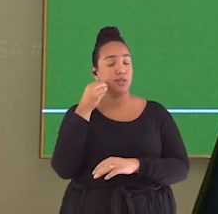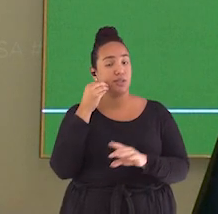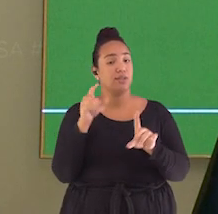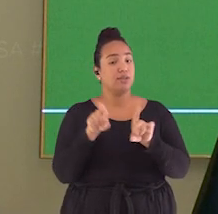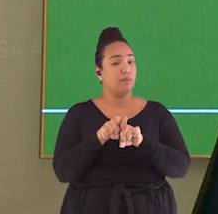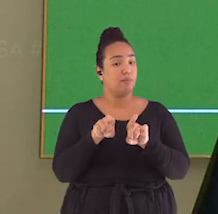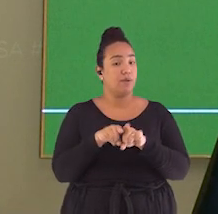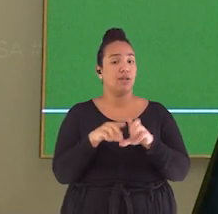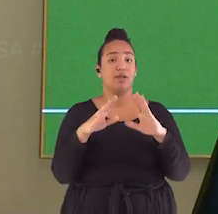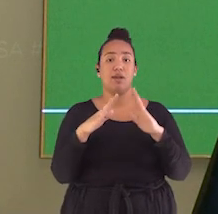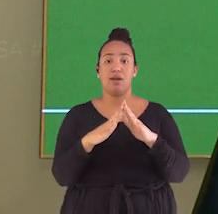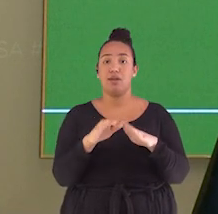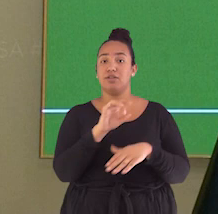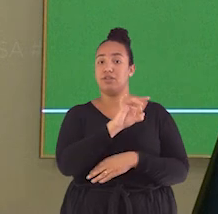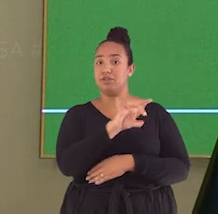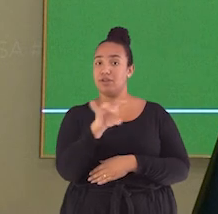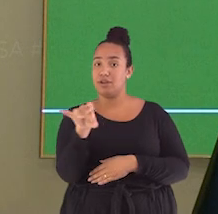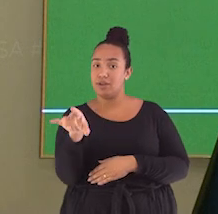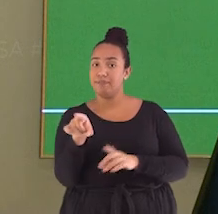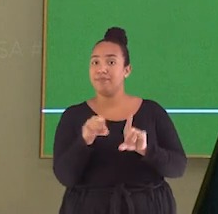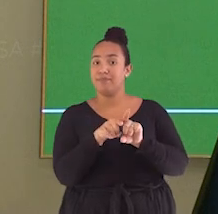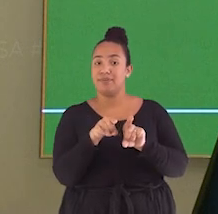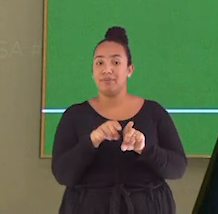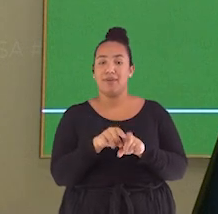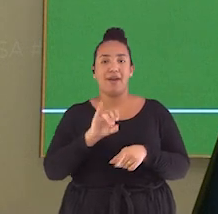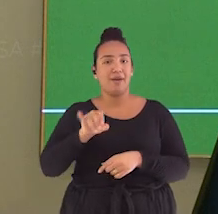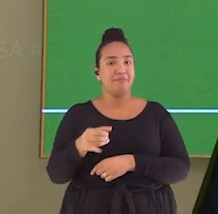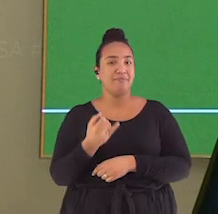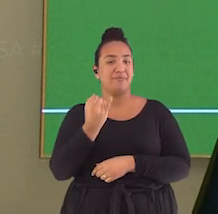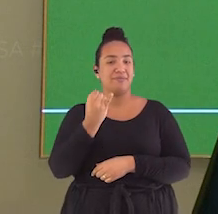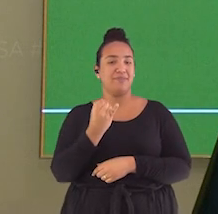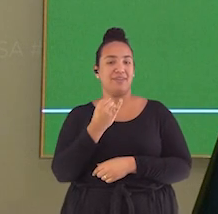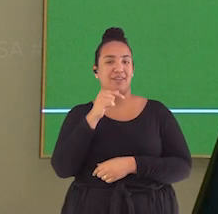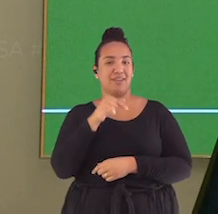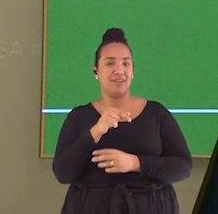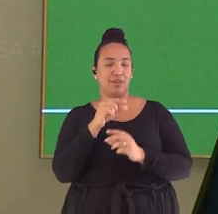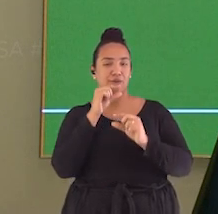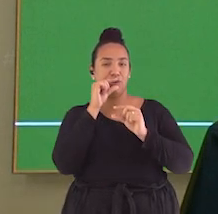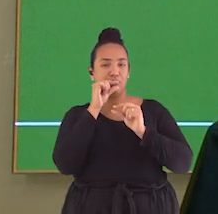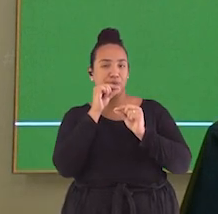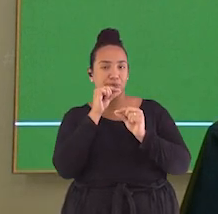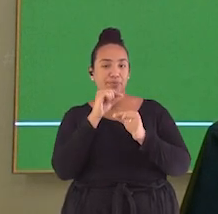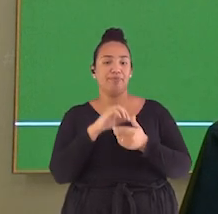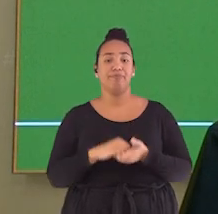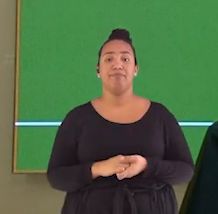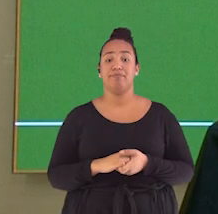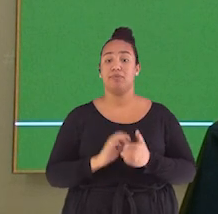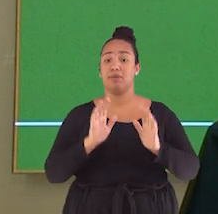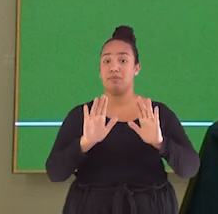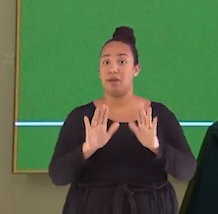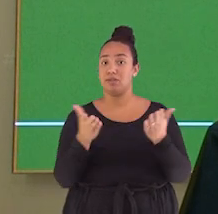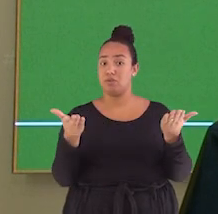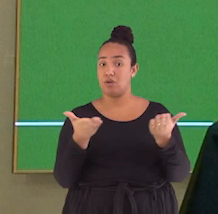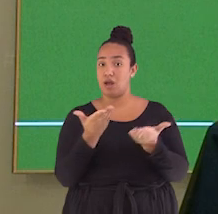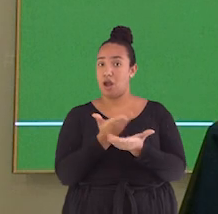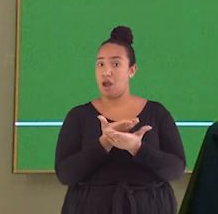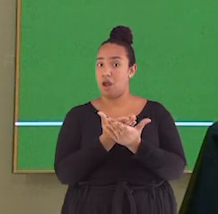também na sua casa e se deliciar com o chup-chup? A